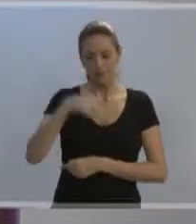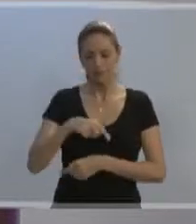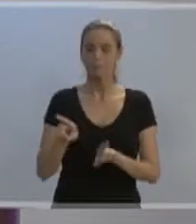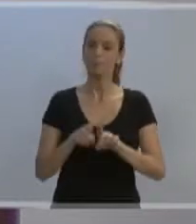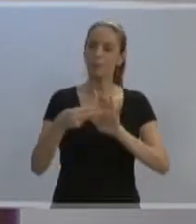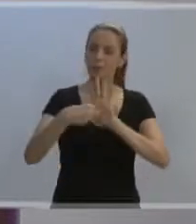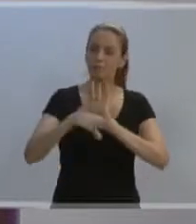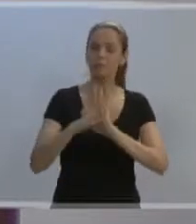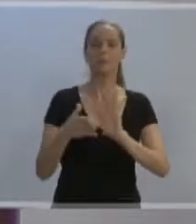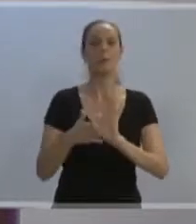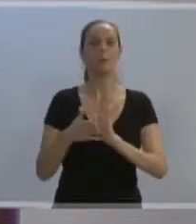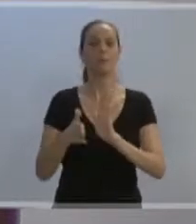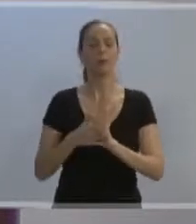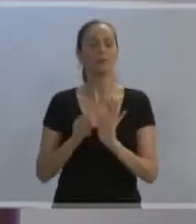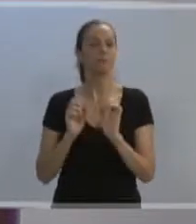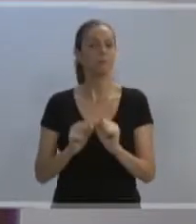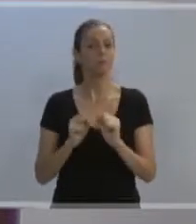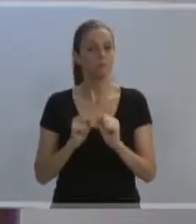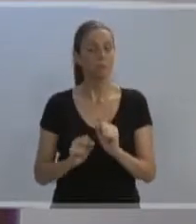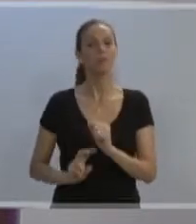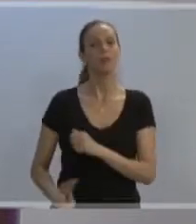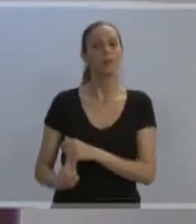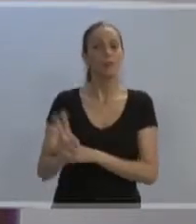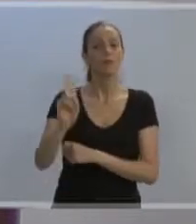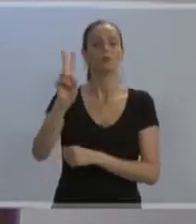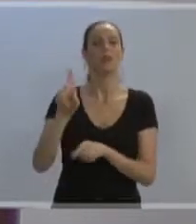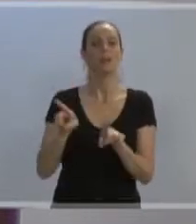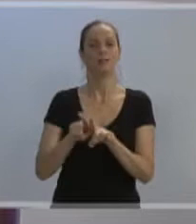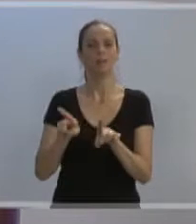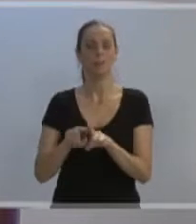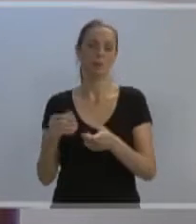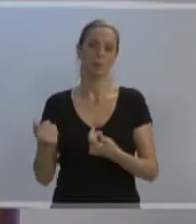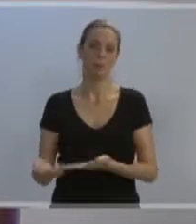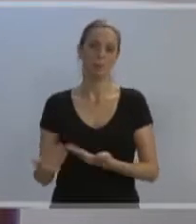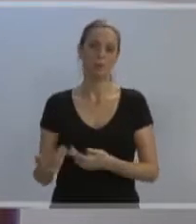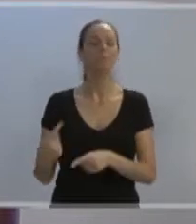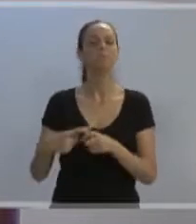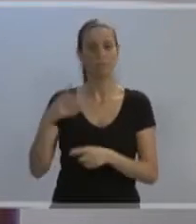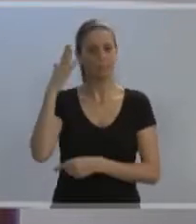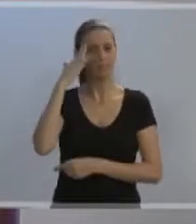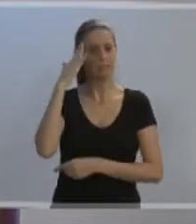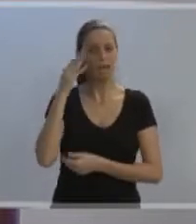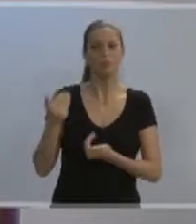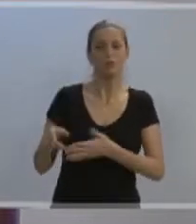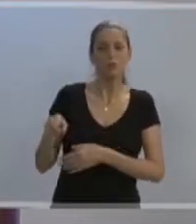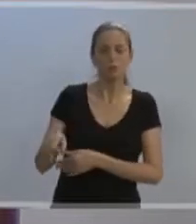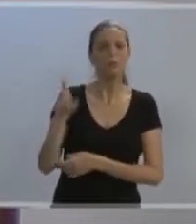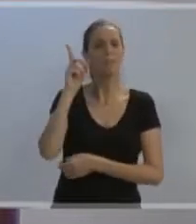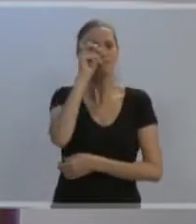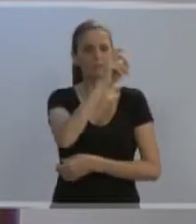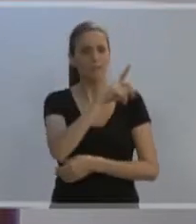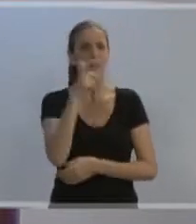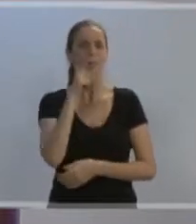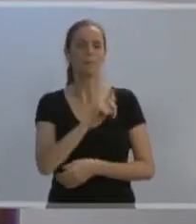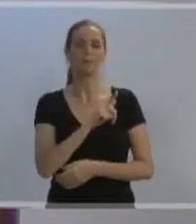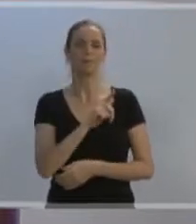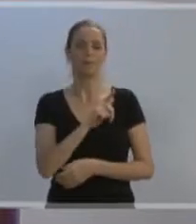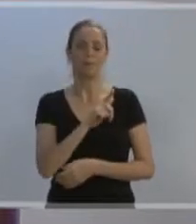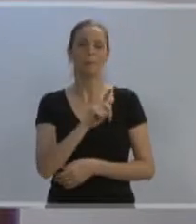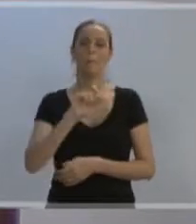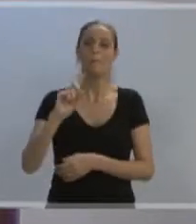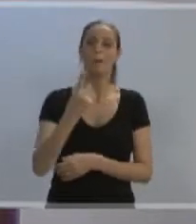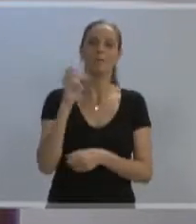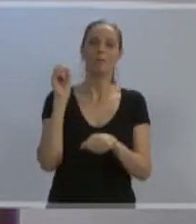numa proposta e numa possibilidade de valorização da questão do jovem, porque nós sabemos a dificuldade que se tem da juventude, principalmente em relação ao